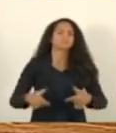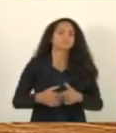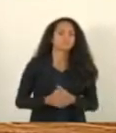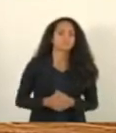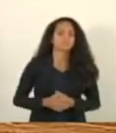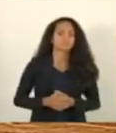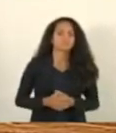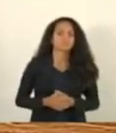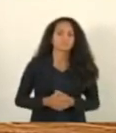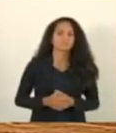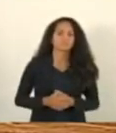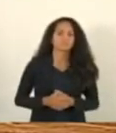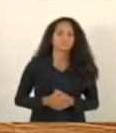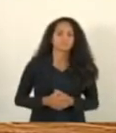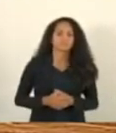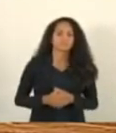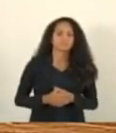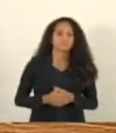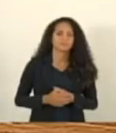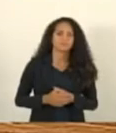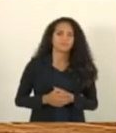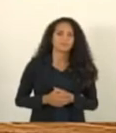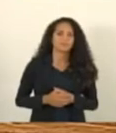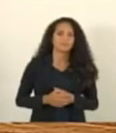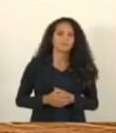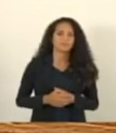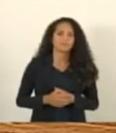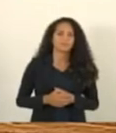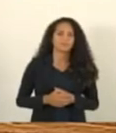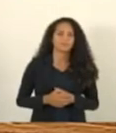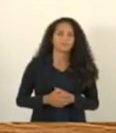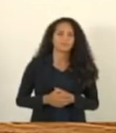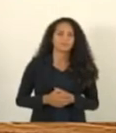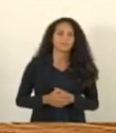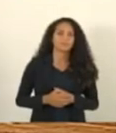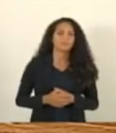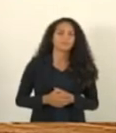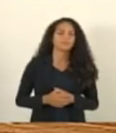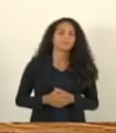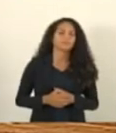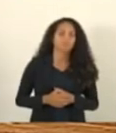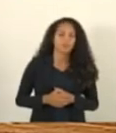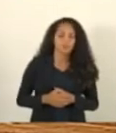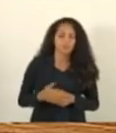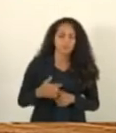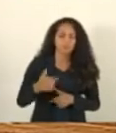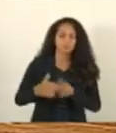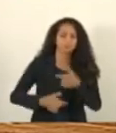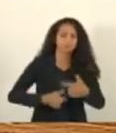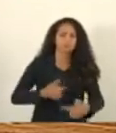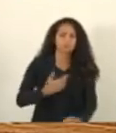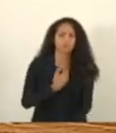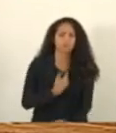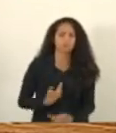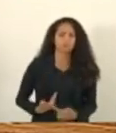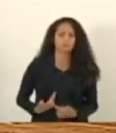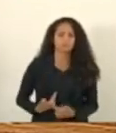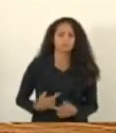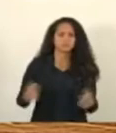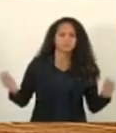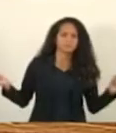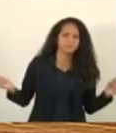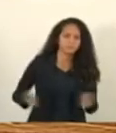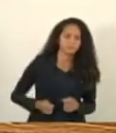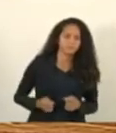beneficiada, com a prestação de um serviço público moderno e eficiente,